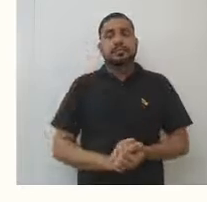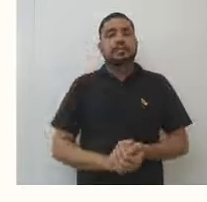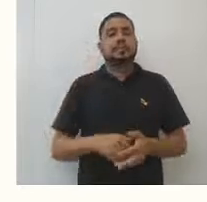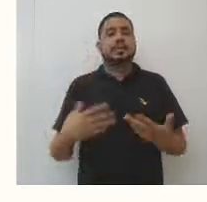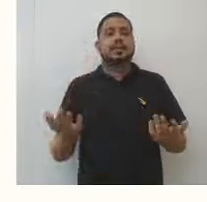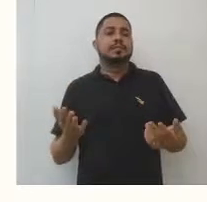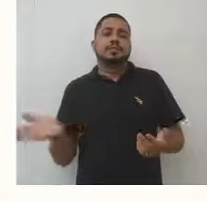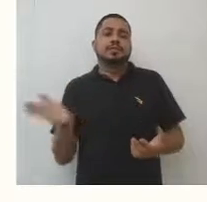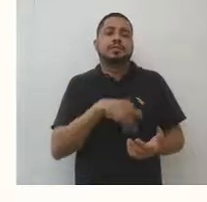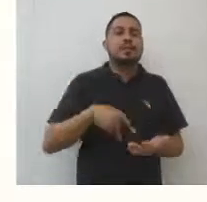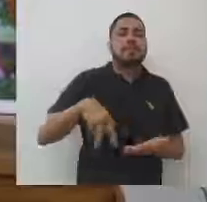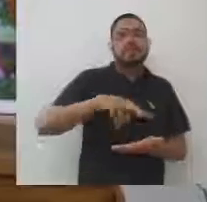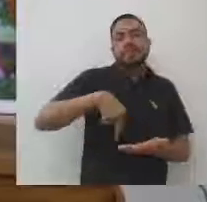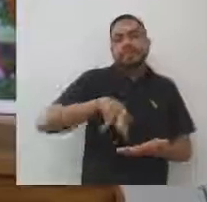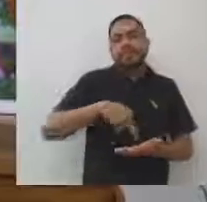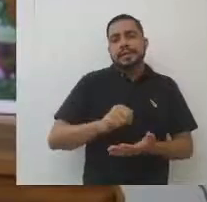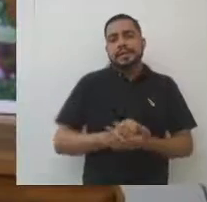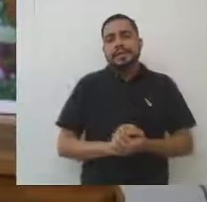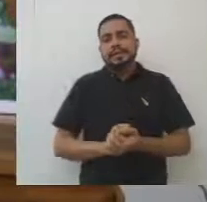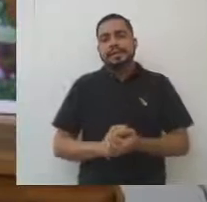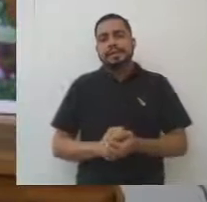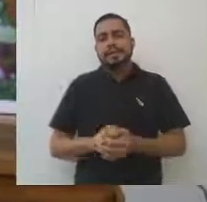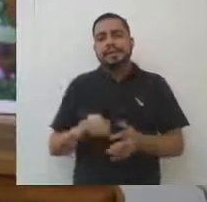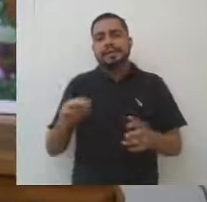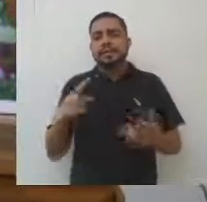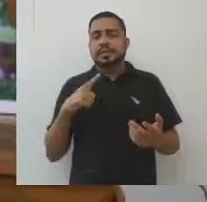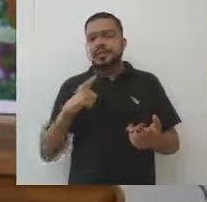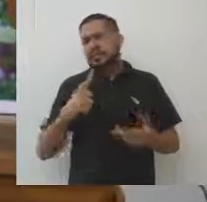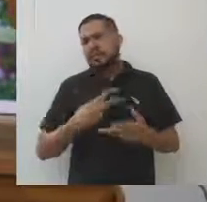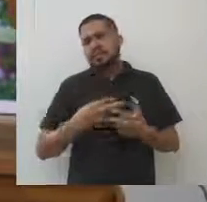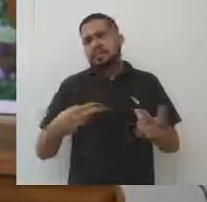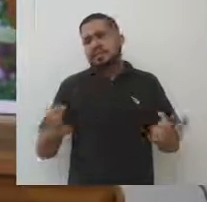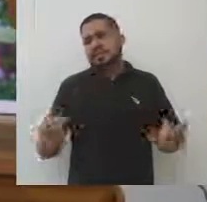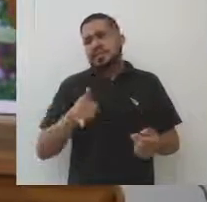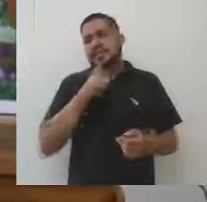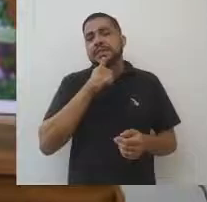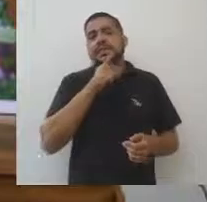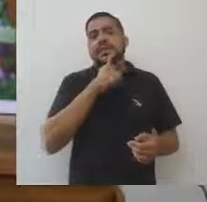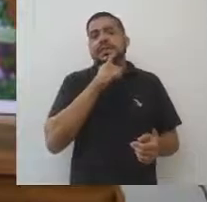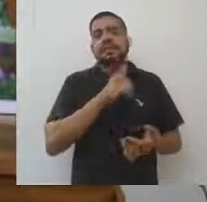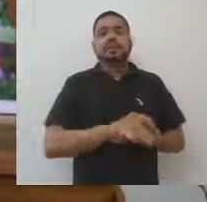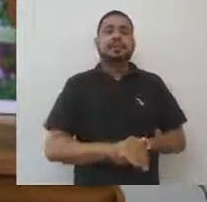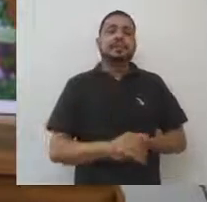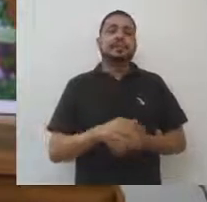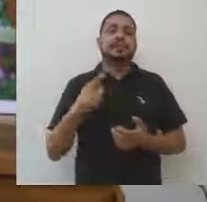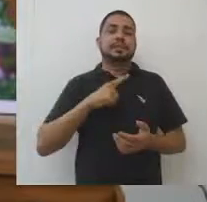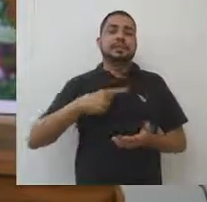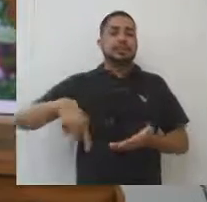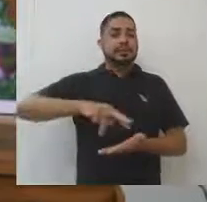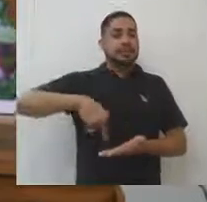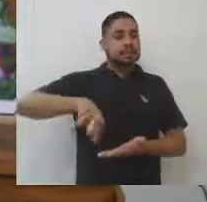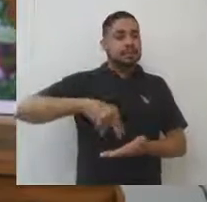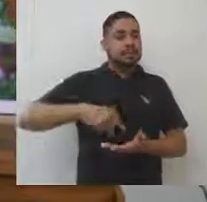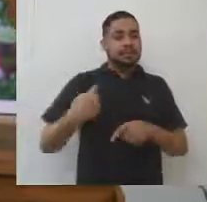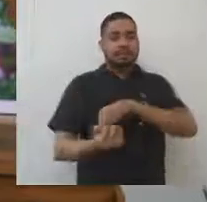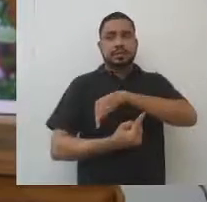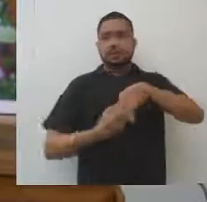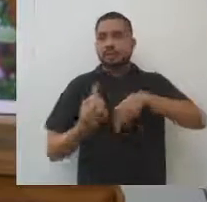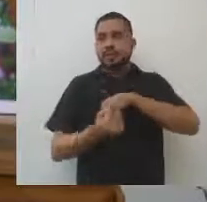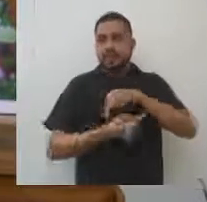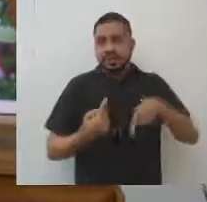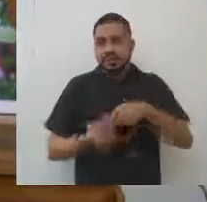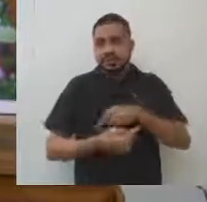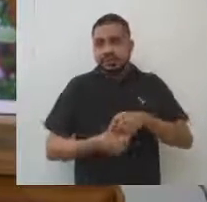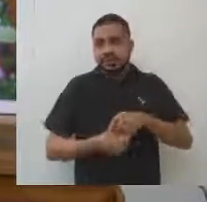para um bailinho. Então, a gente tem isso daí. Então, a gente tem vários exemplos aqui. Eu trouxe as danças circulares, que eu acho